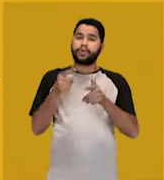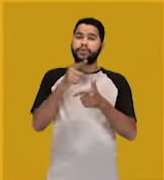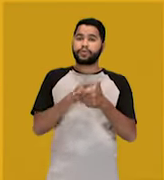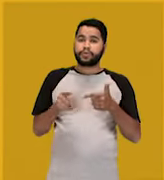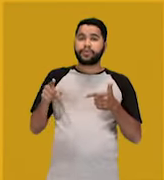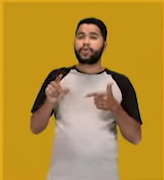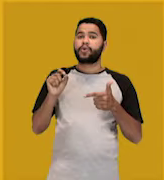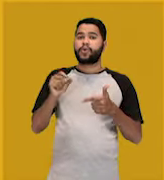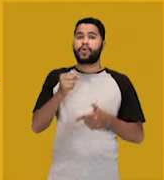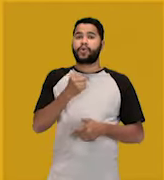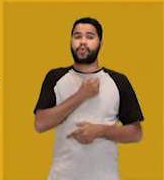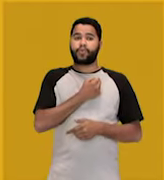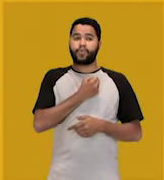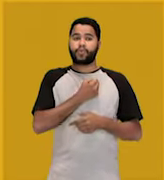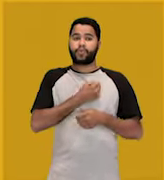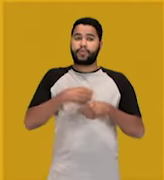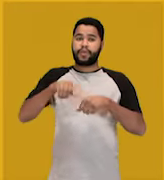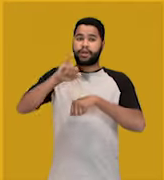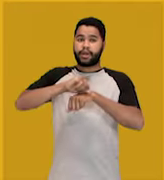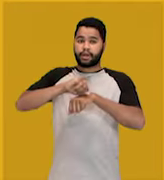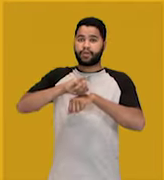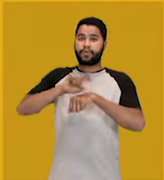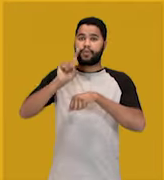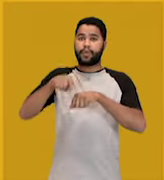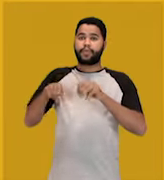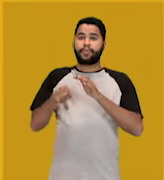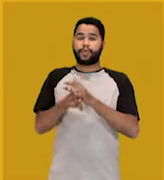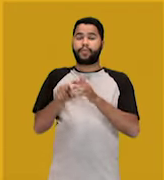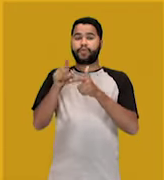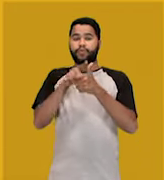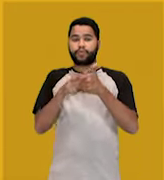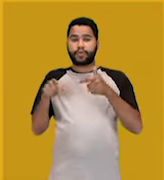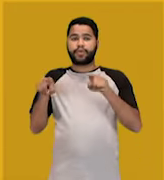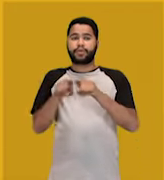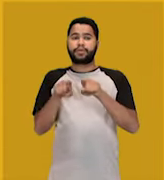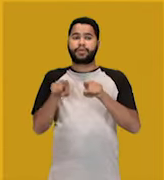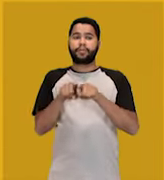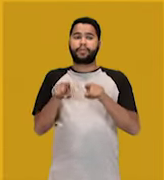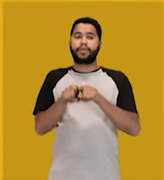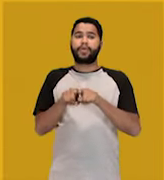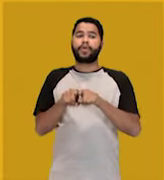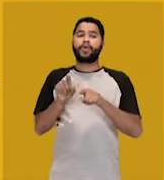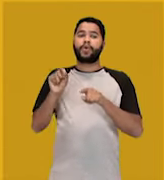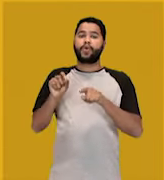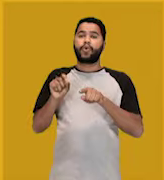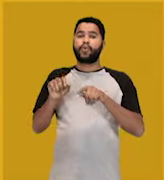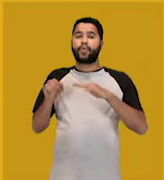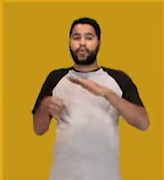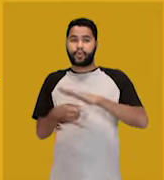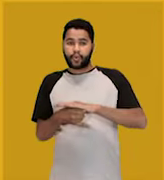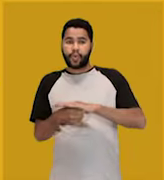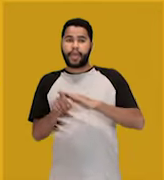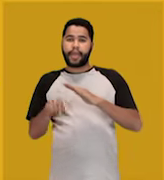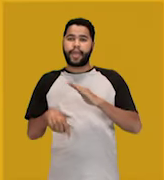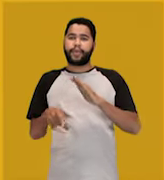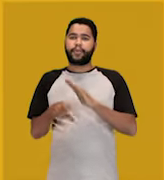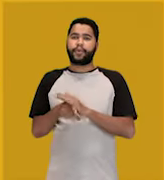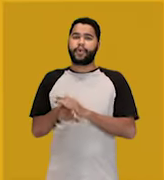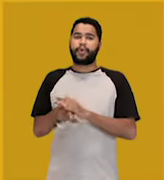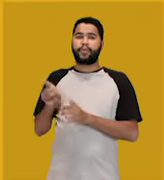em que o numerador equivale ao dividendo e o denominador equivale ao divisor. Veja